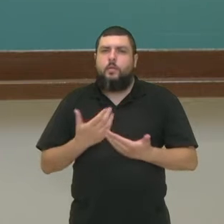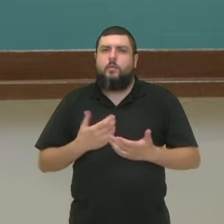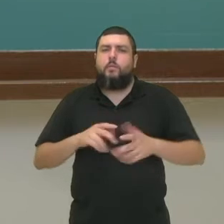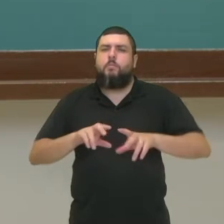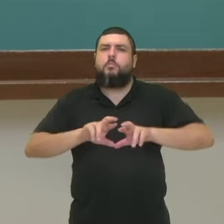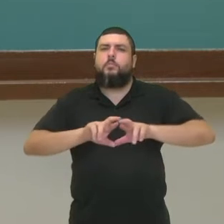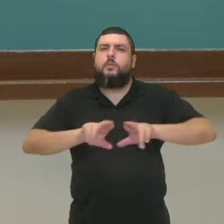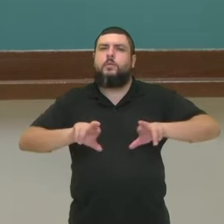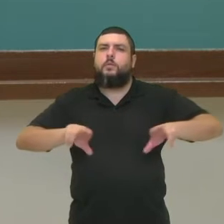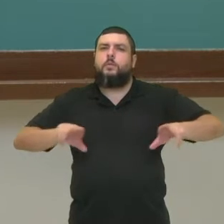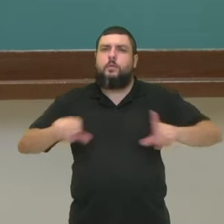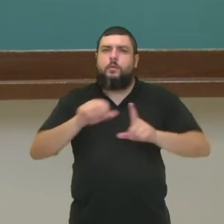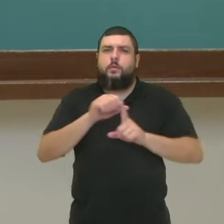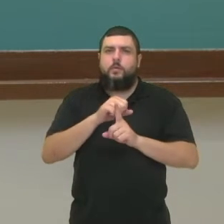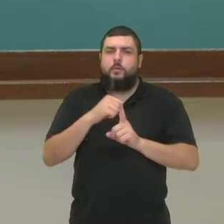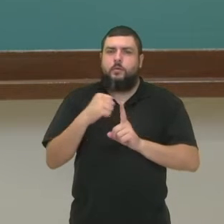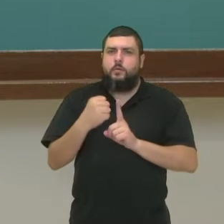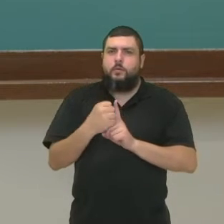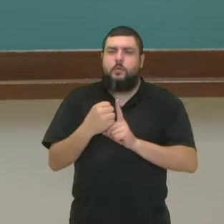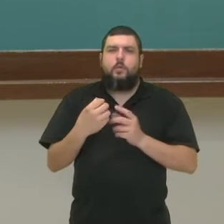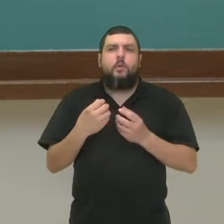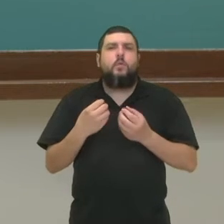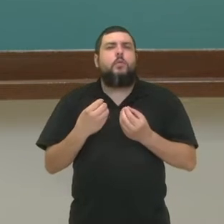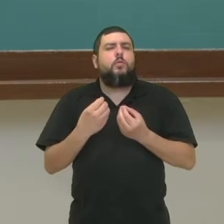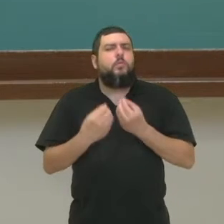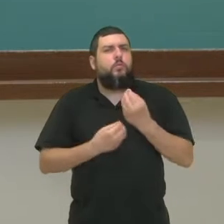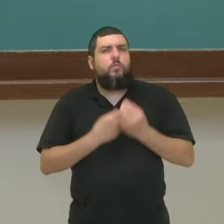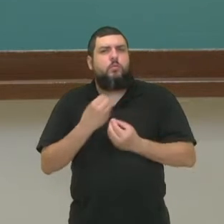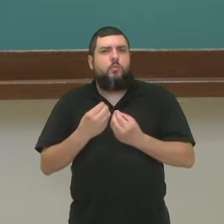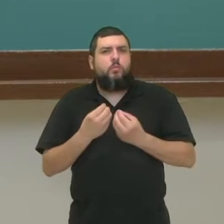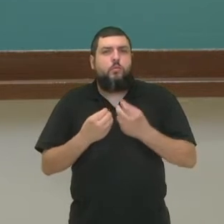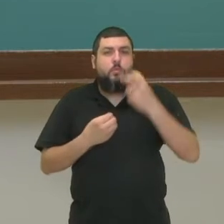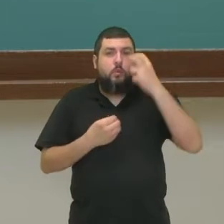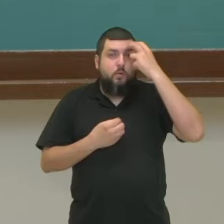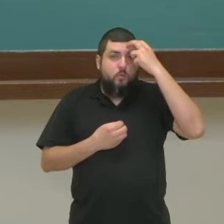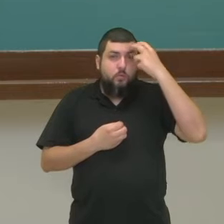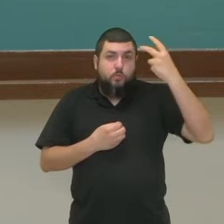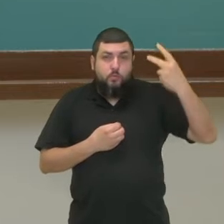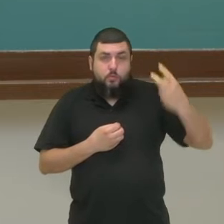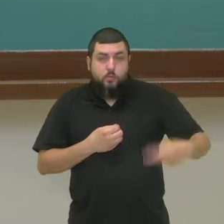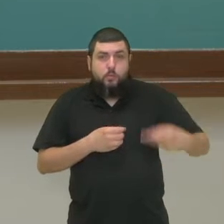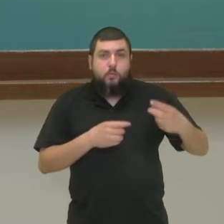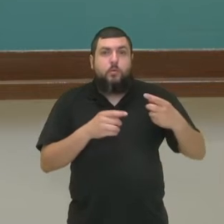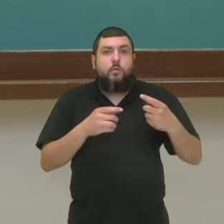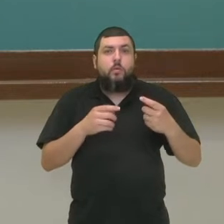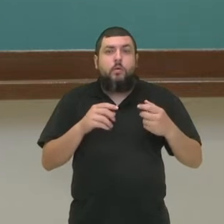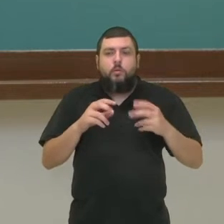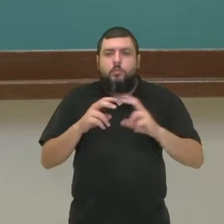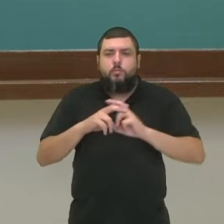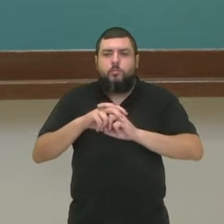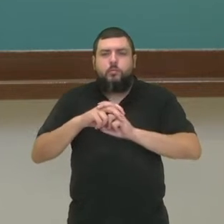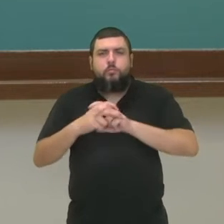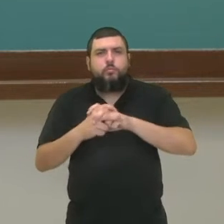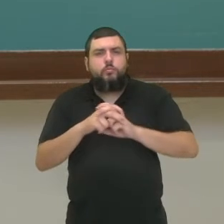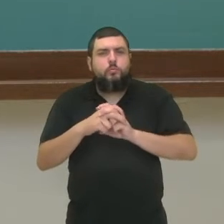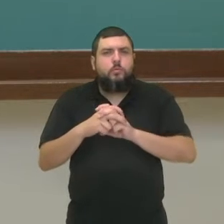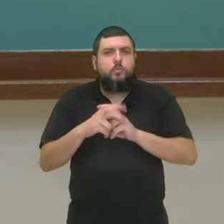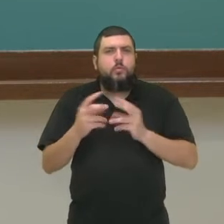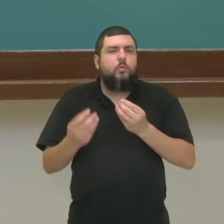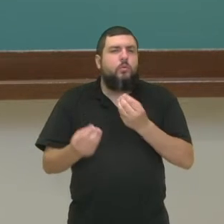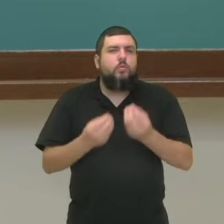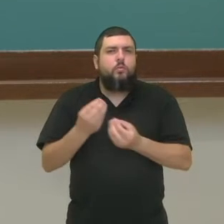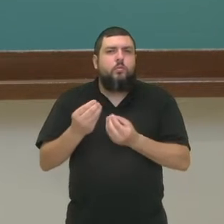qual que é a relação da cultura das sociedades com as lutas que foram desenvolvidas naqueles momentos, naqueles